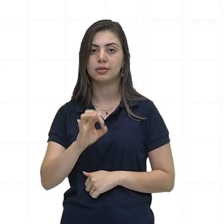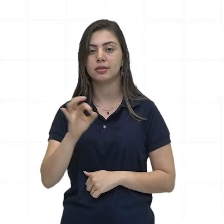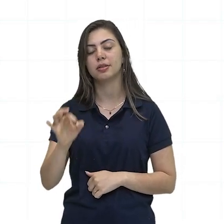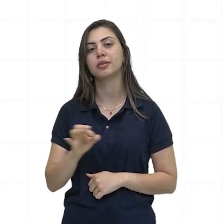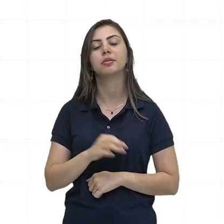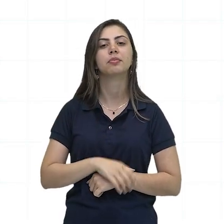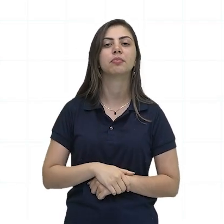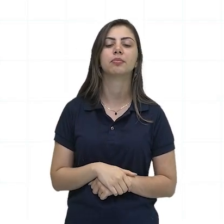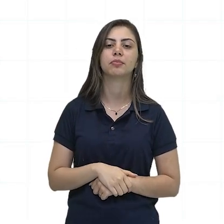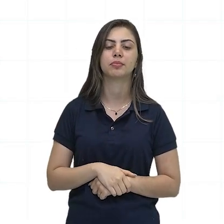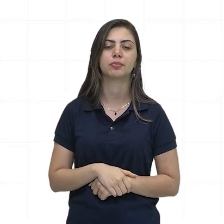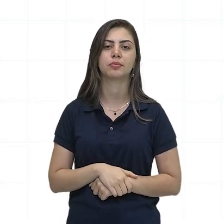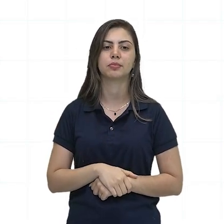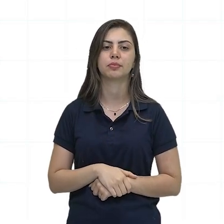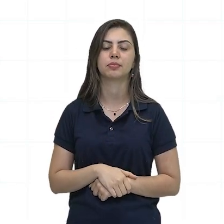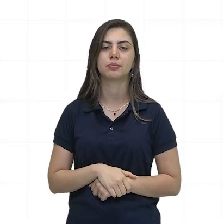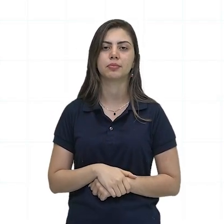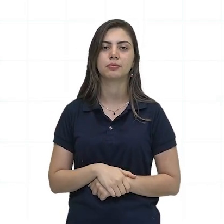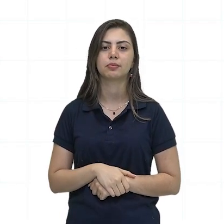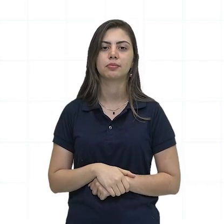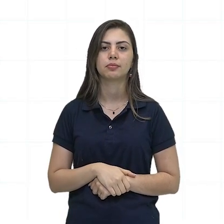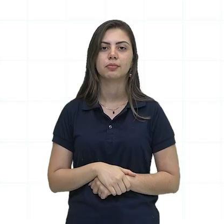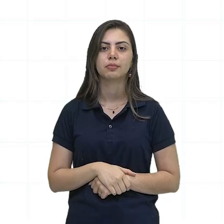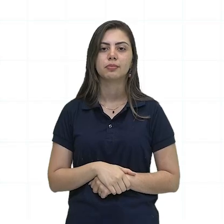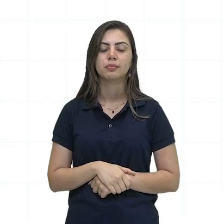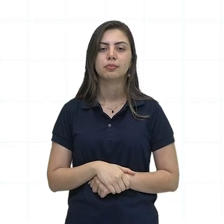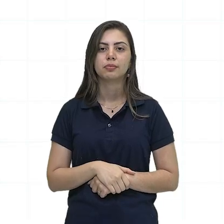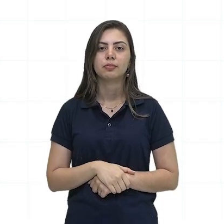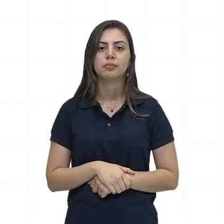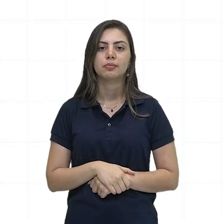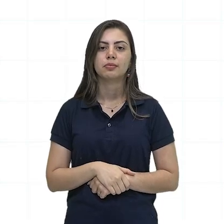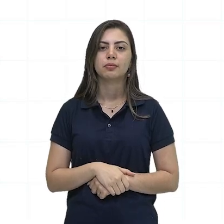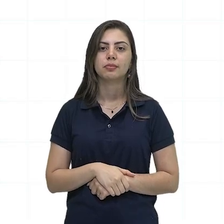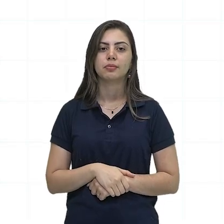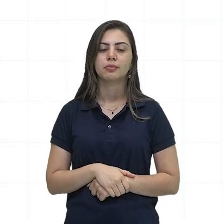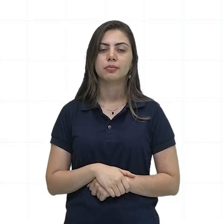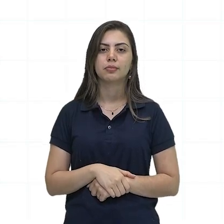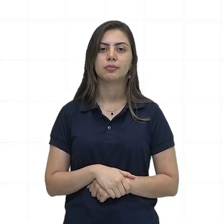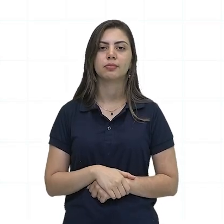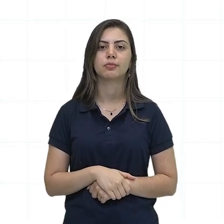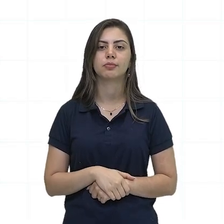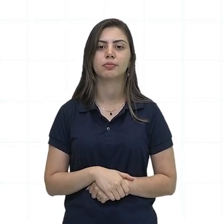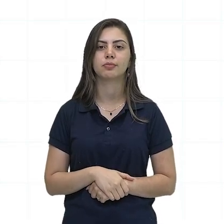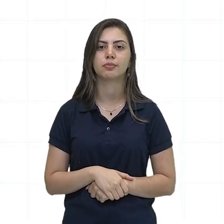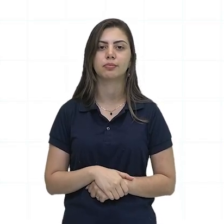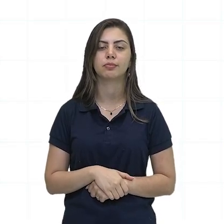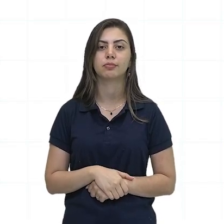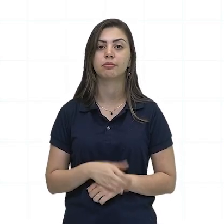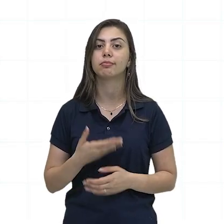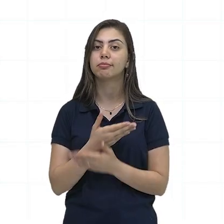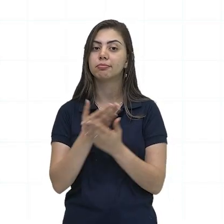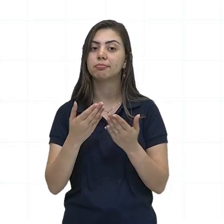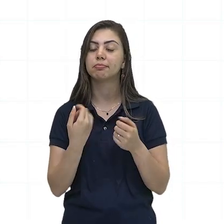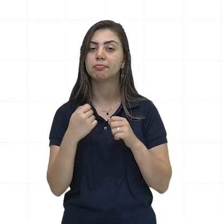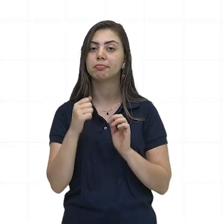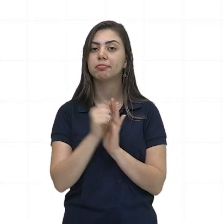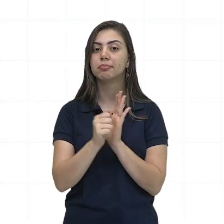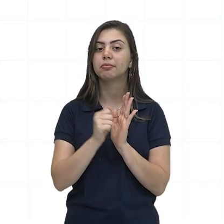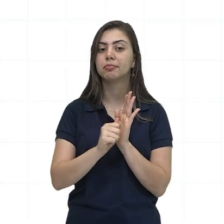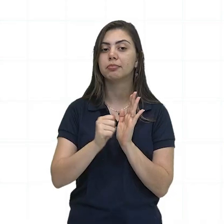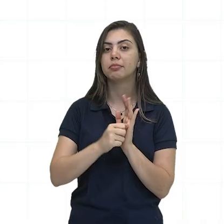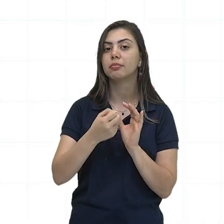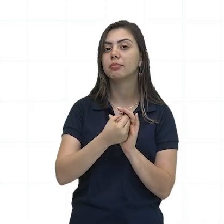o atracar. Falando um pouquinho mais sobre a luta tarracá, já anotem aí sua